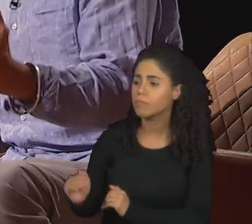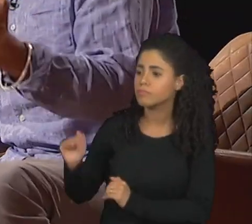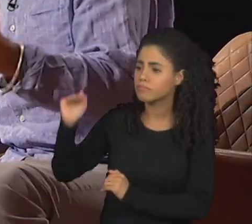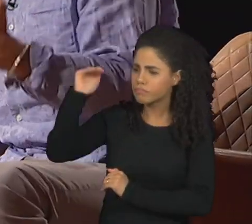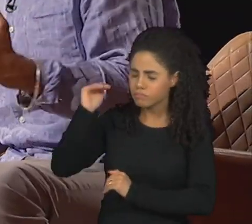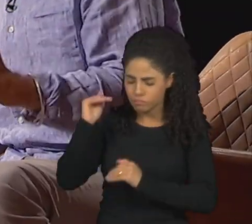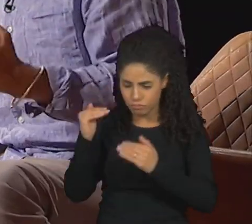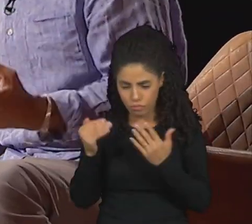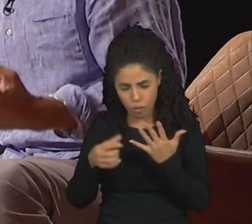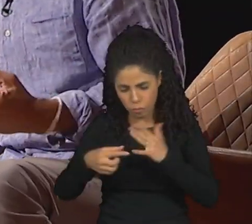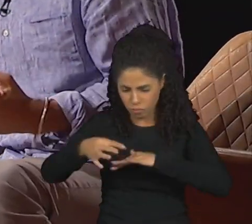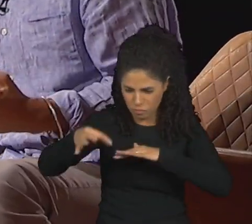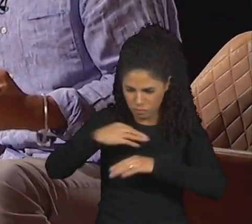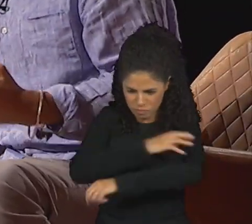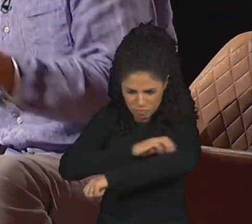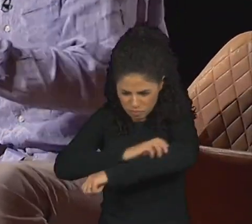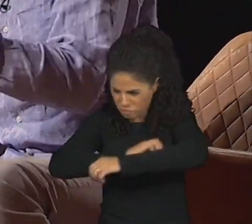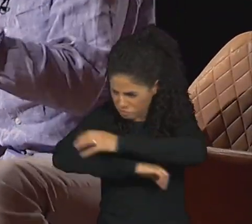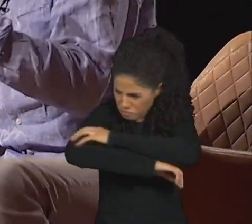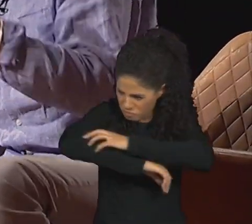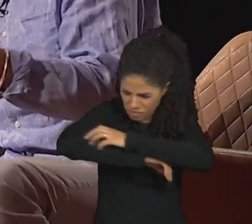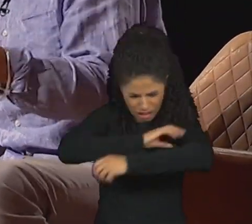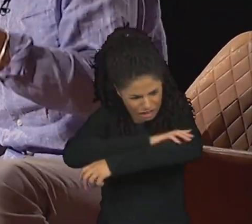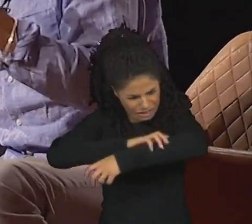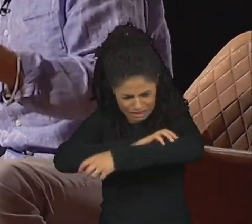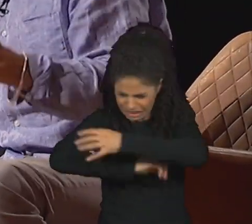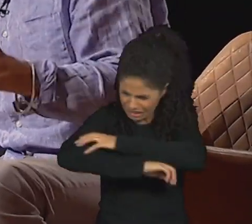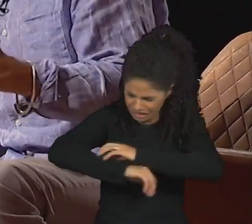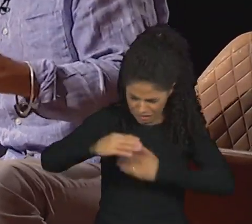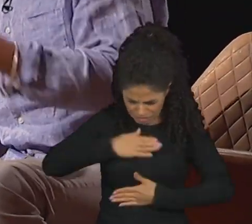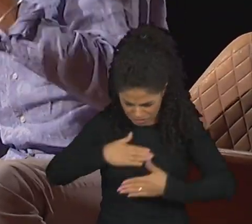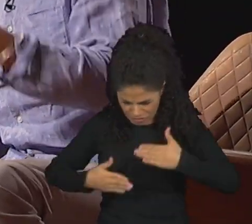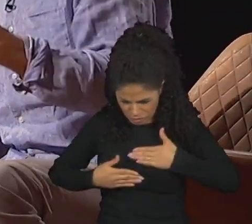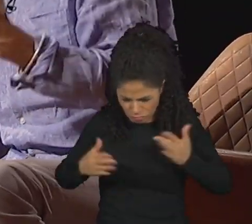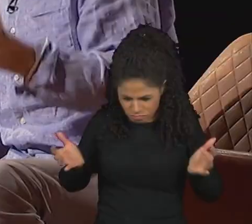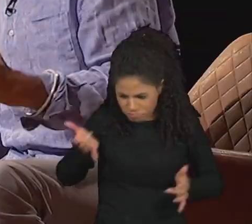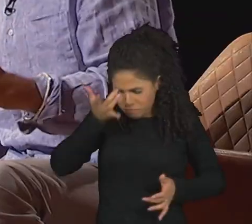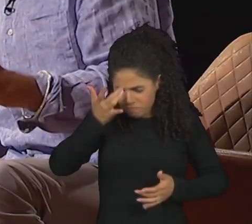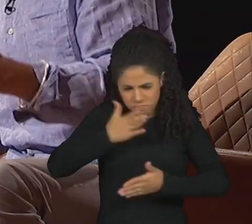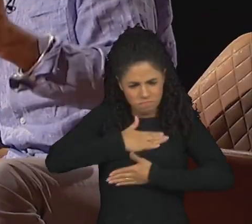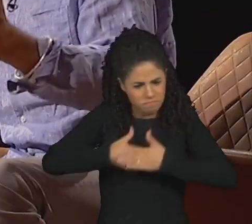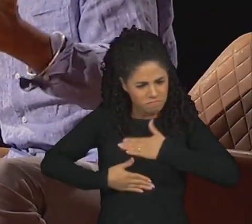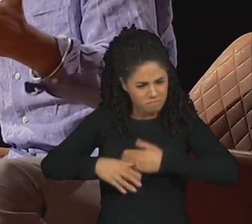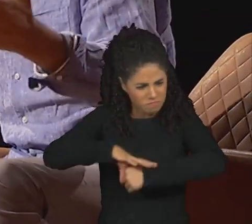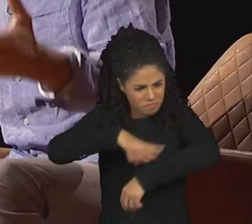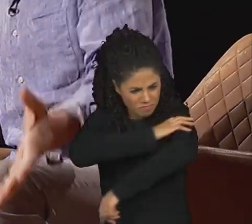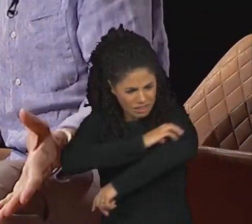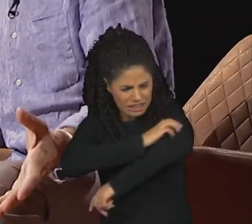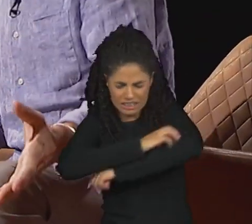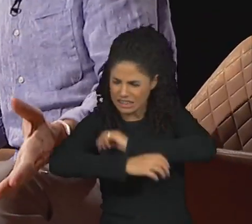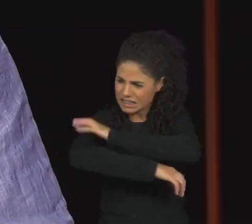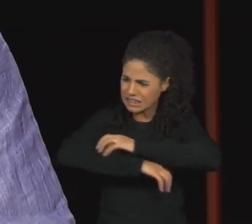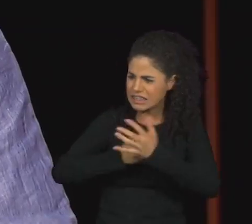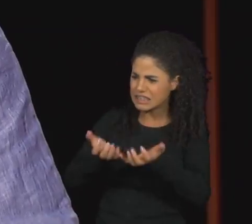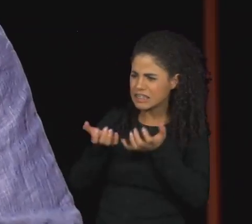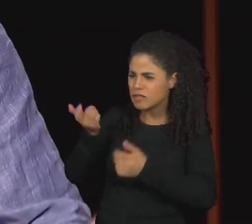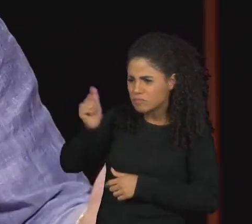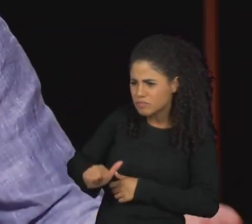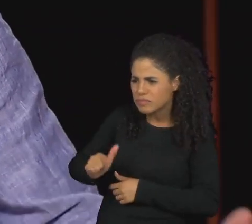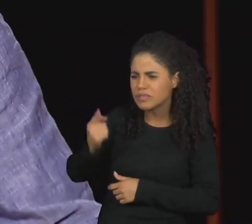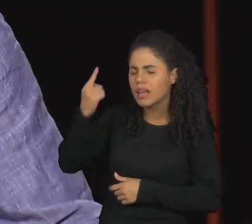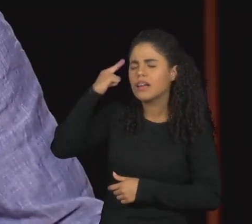minhas unhas quero me arranhar, para ter marcado na pele um mapa tosco para poder voltar.